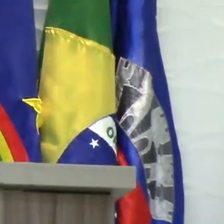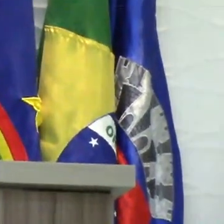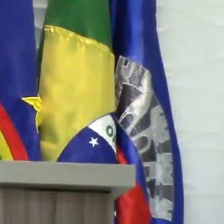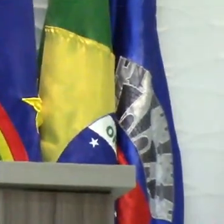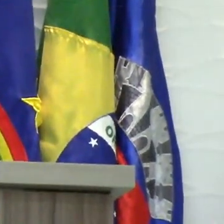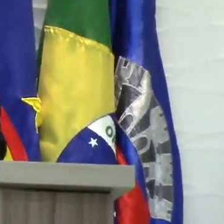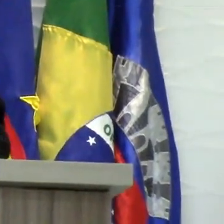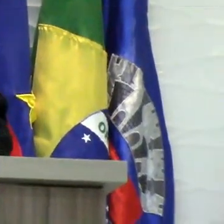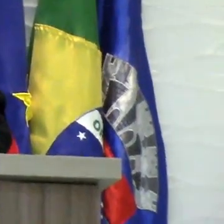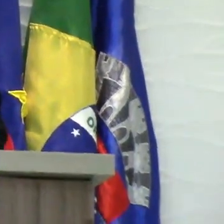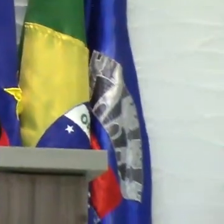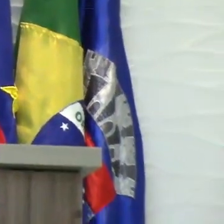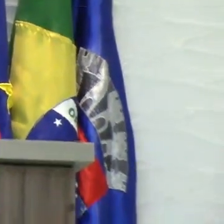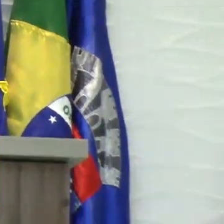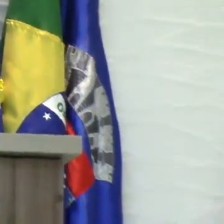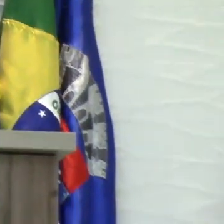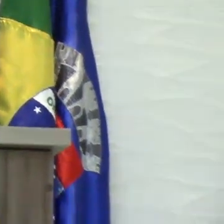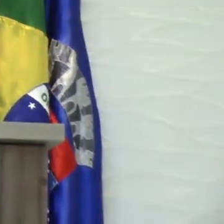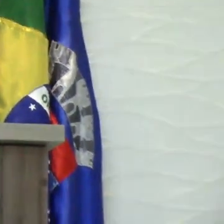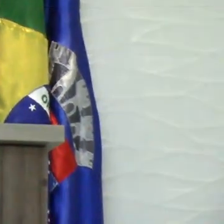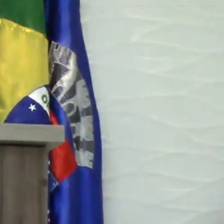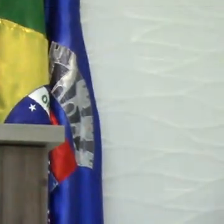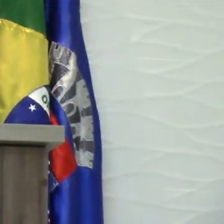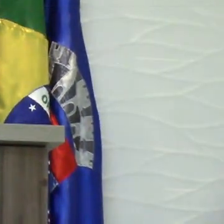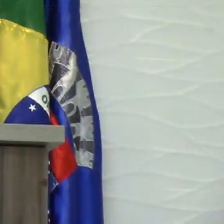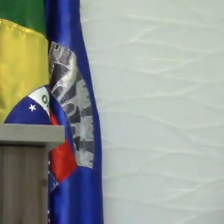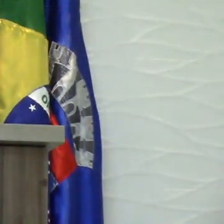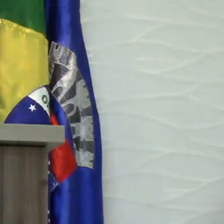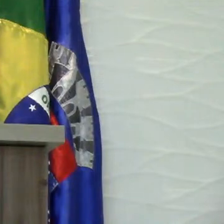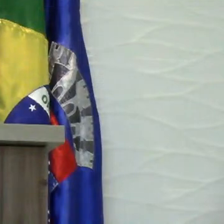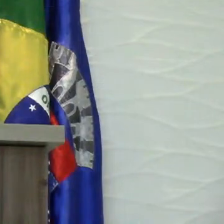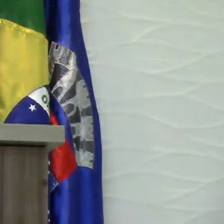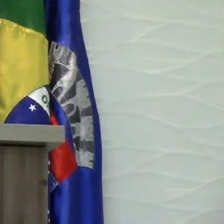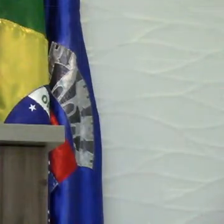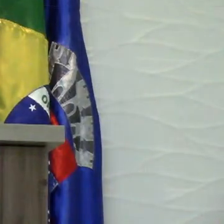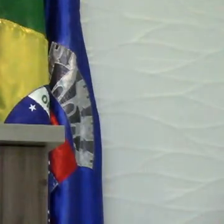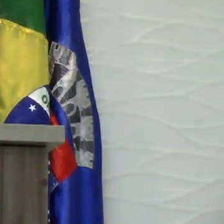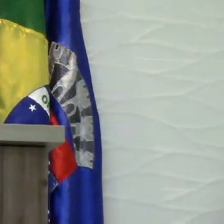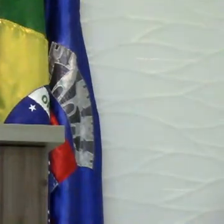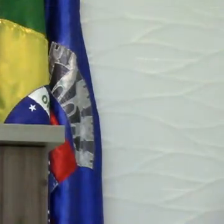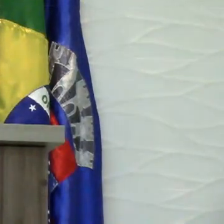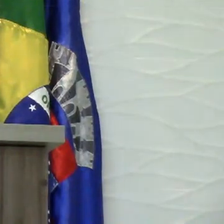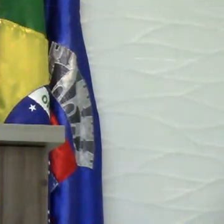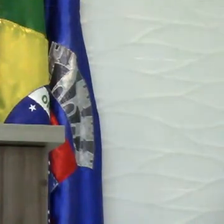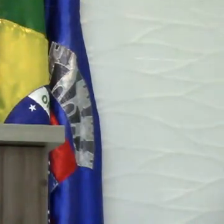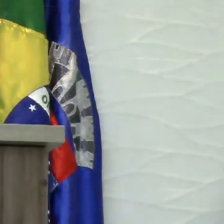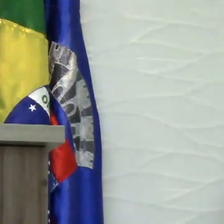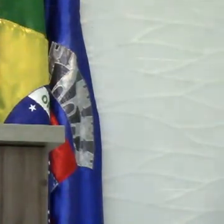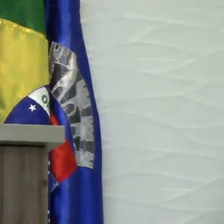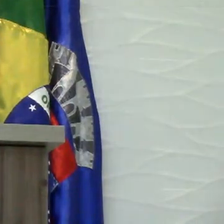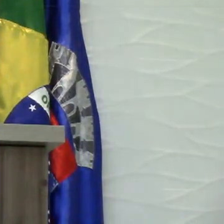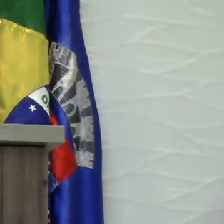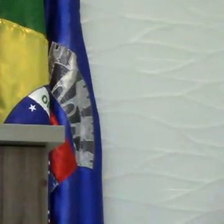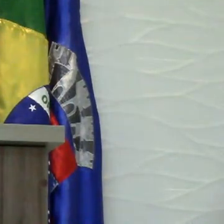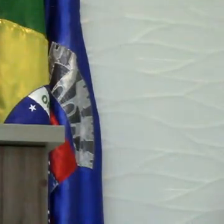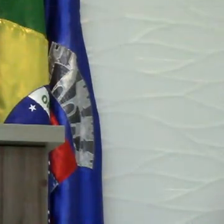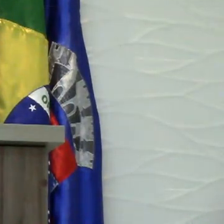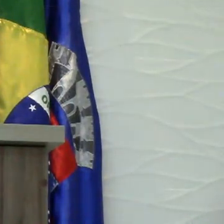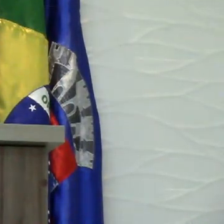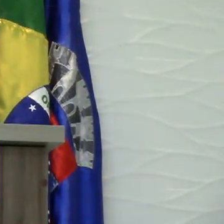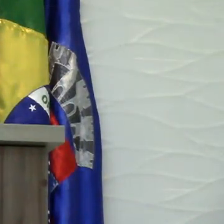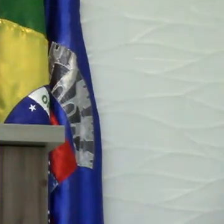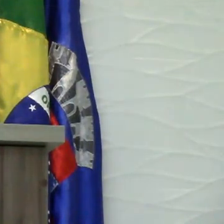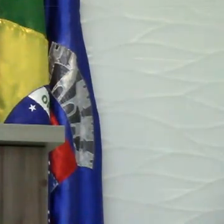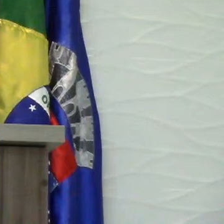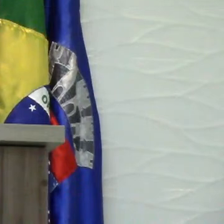Bom dia, povo sabetense! Toda a população sabetense geral, principalmente do Santo Afonso, o bairro que eu me adoro. Pô, vamos lá! Começar, né? Quarta-feira